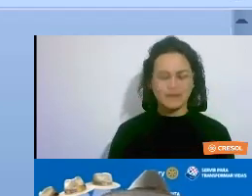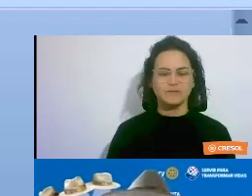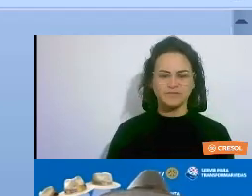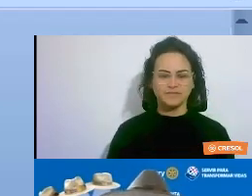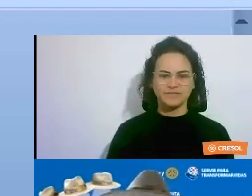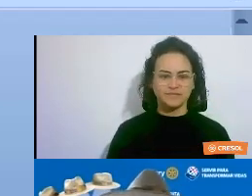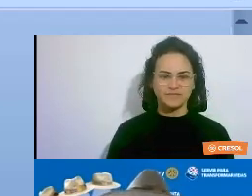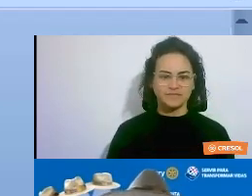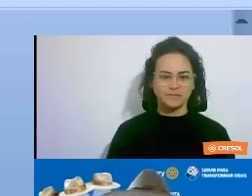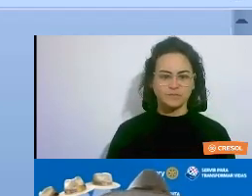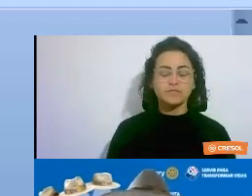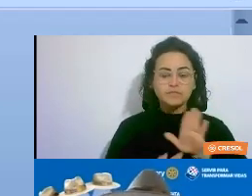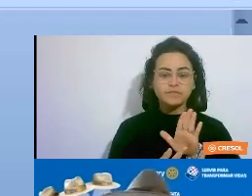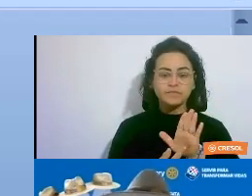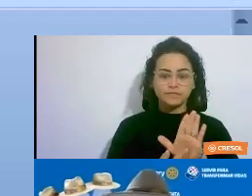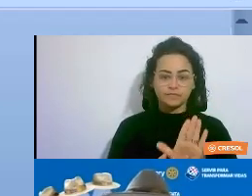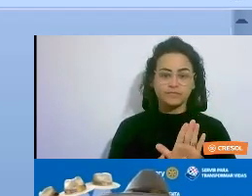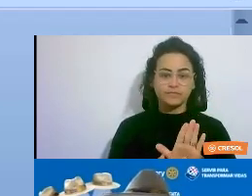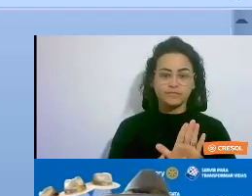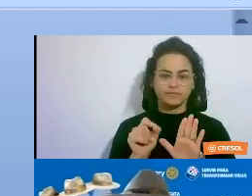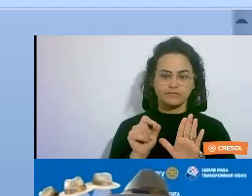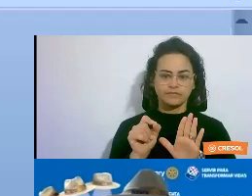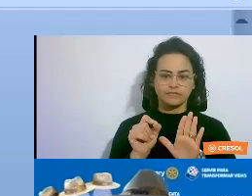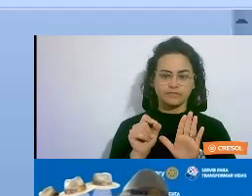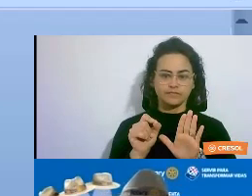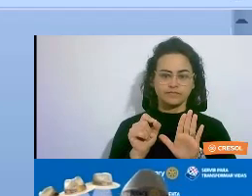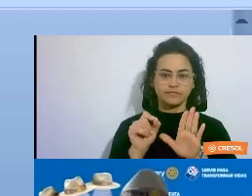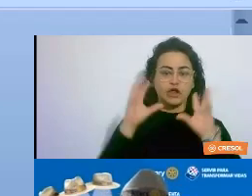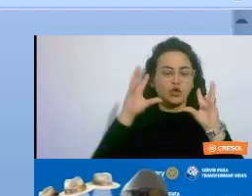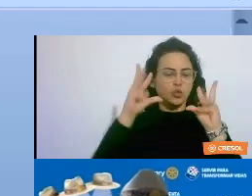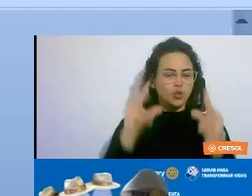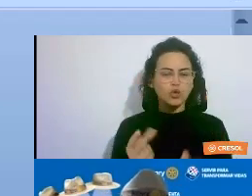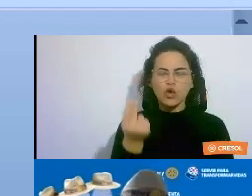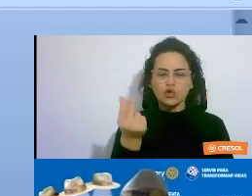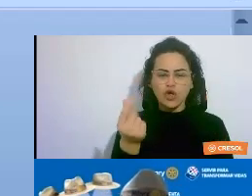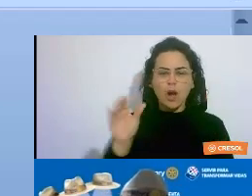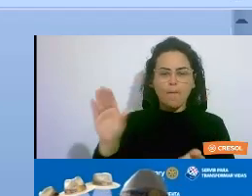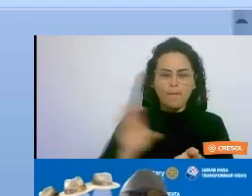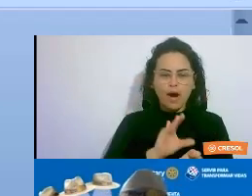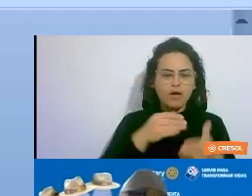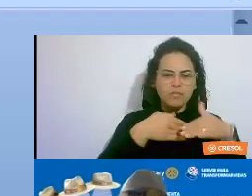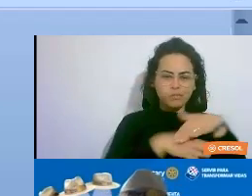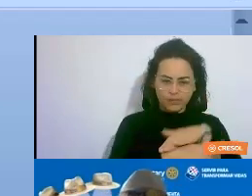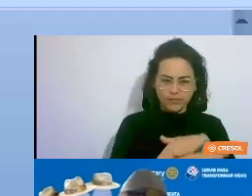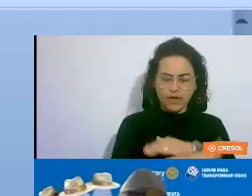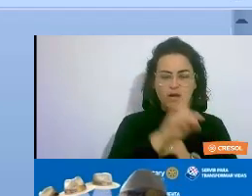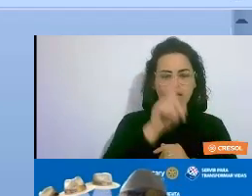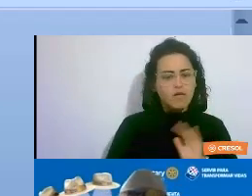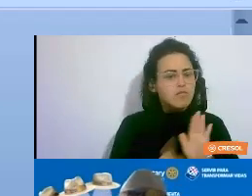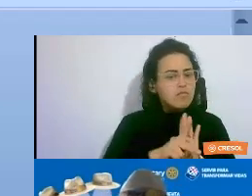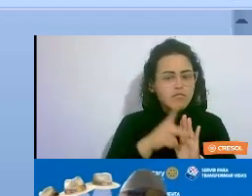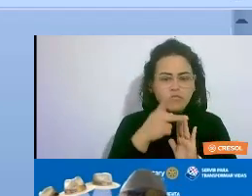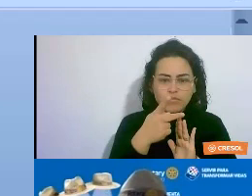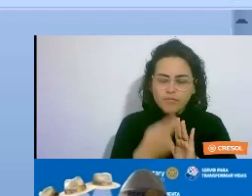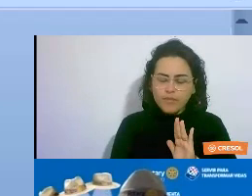vamos apresentar o seguinte: toda essa arrecadação ela é voltada ao nosso distrito, onde nós